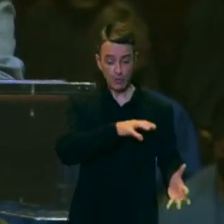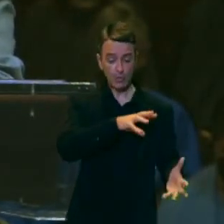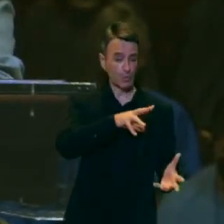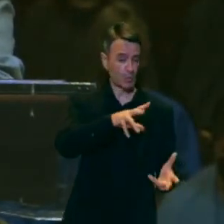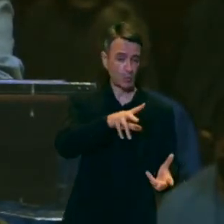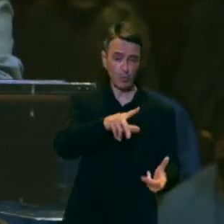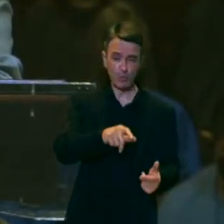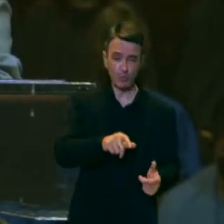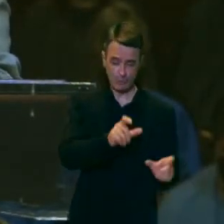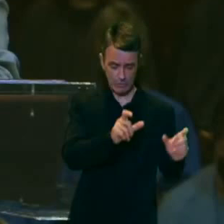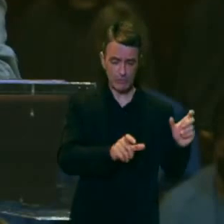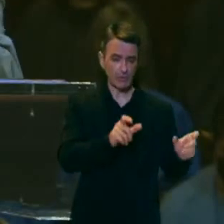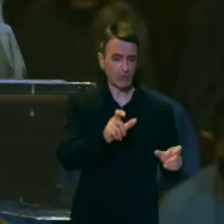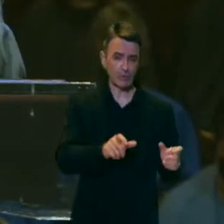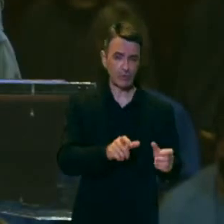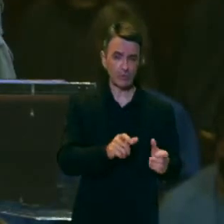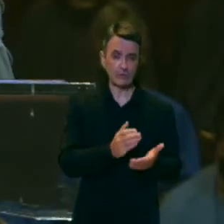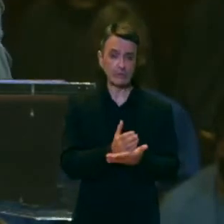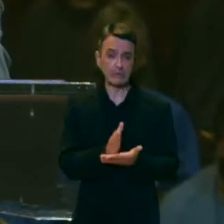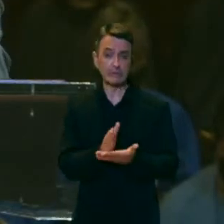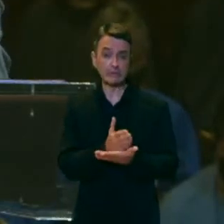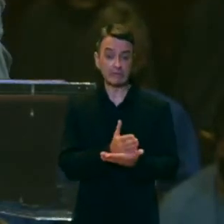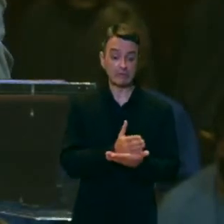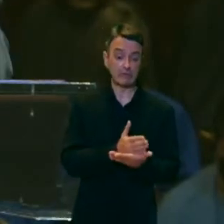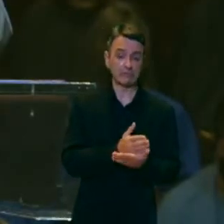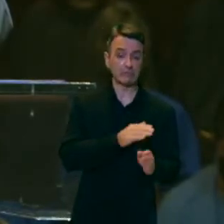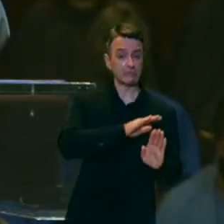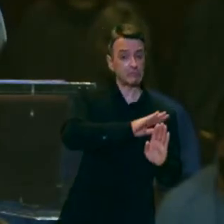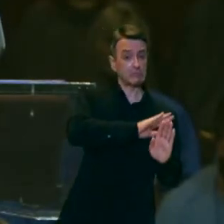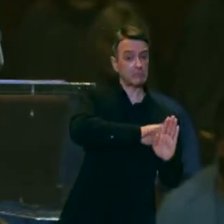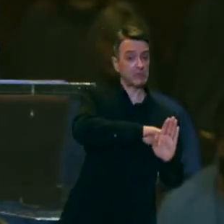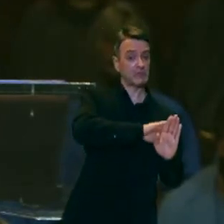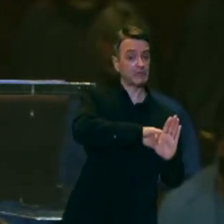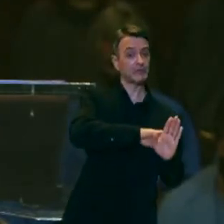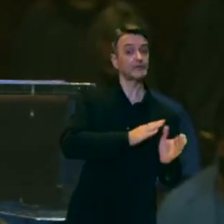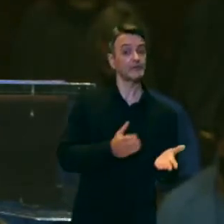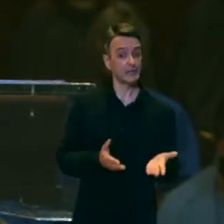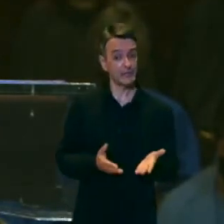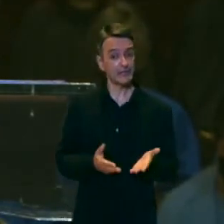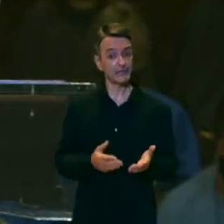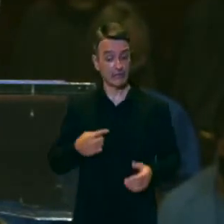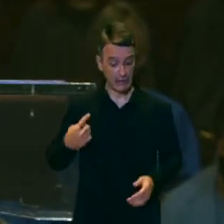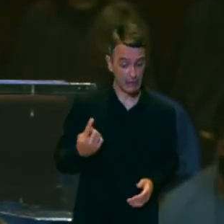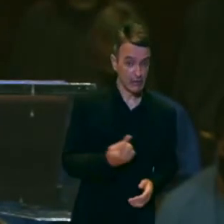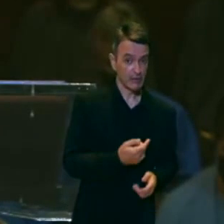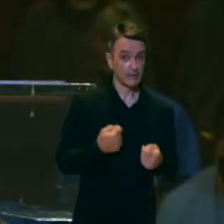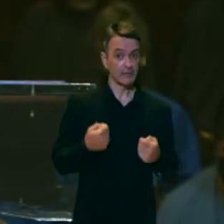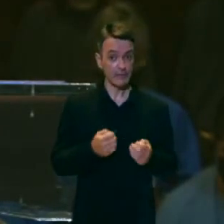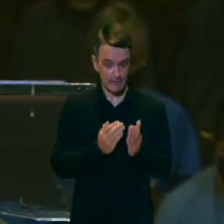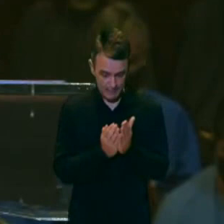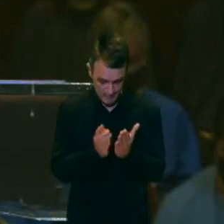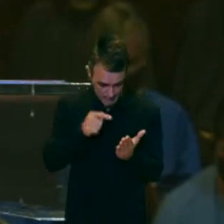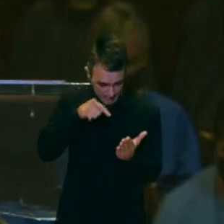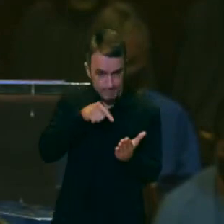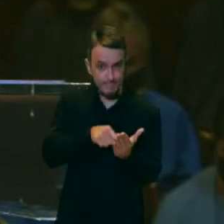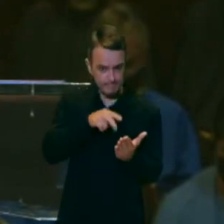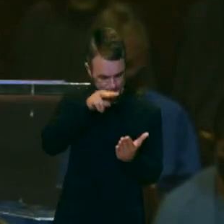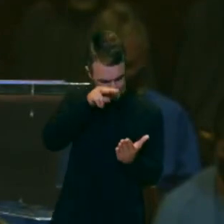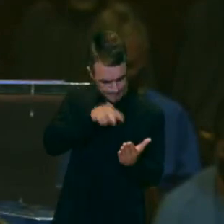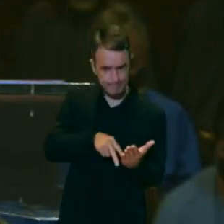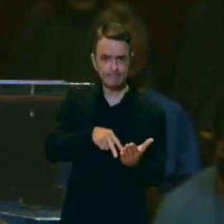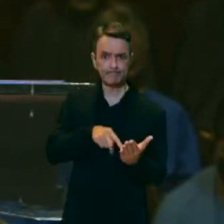e nós temos que ser aqueles que fazem a leitura da realidade à luz da palavra de